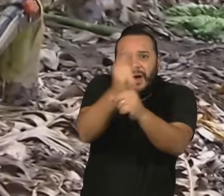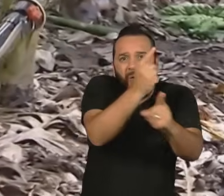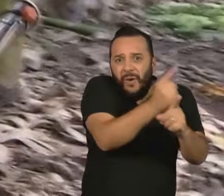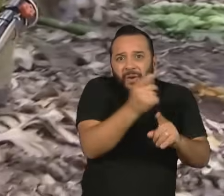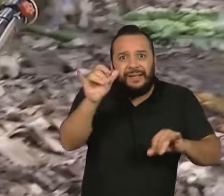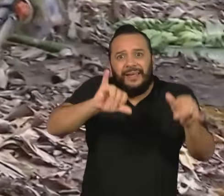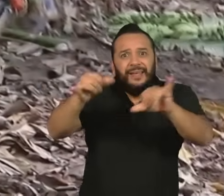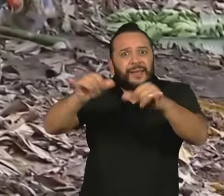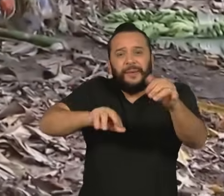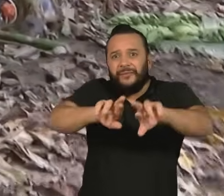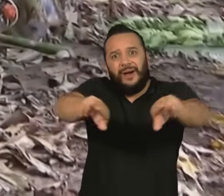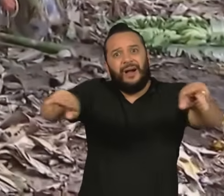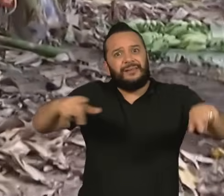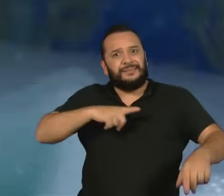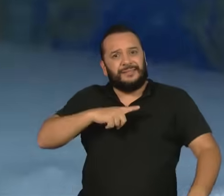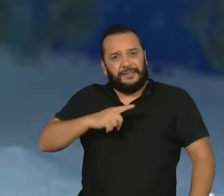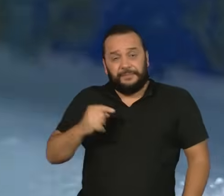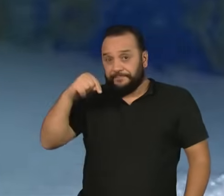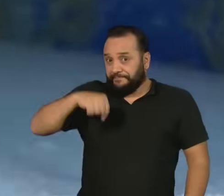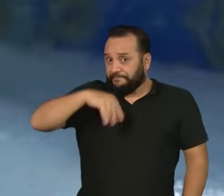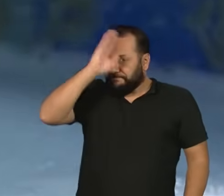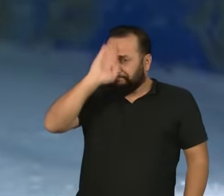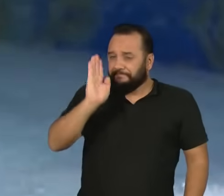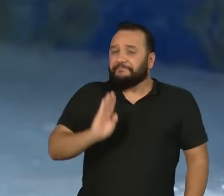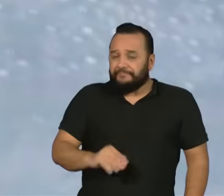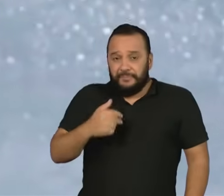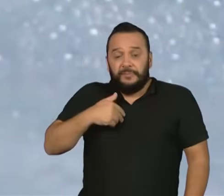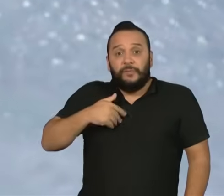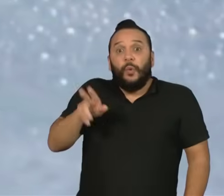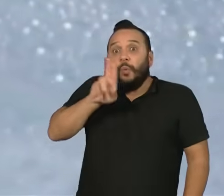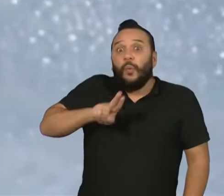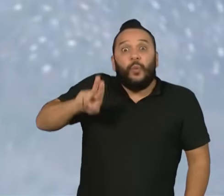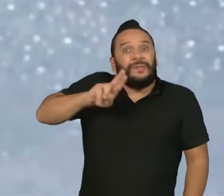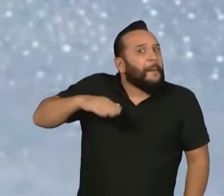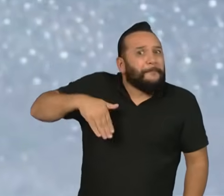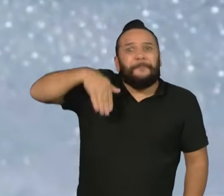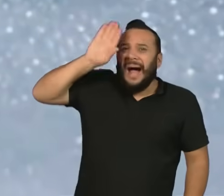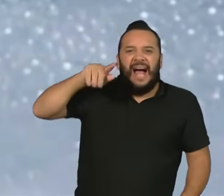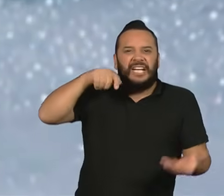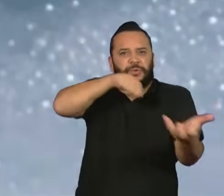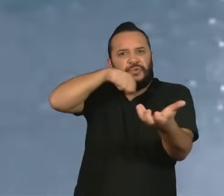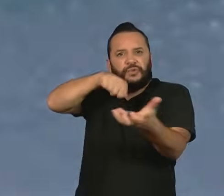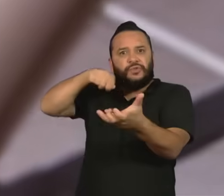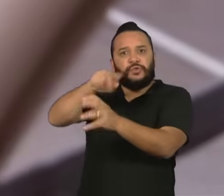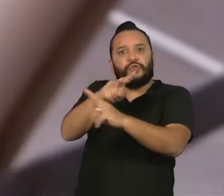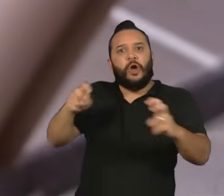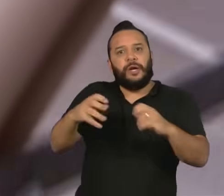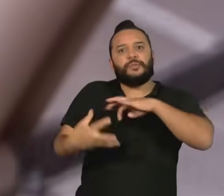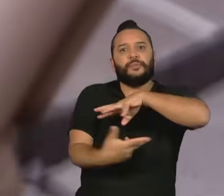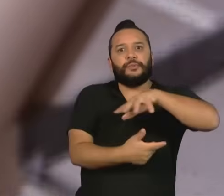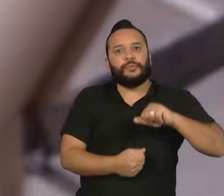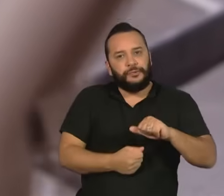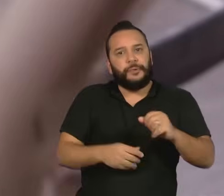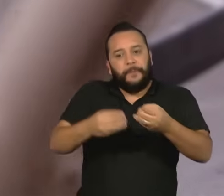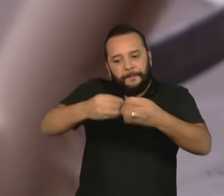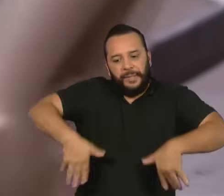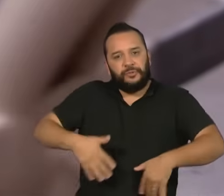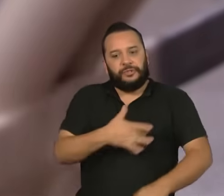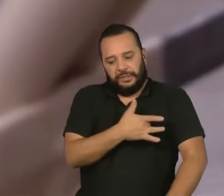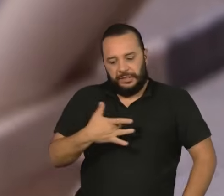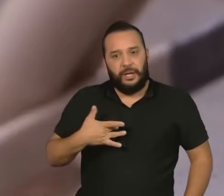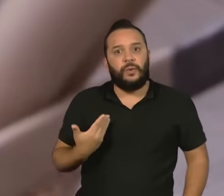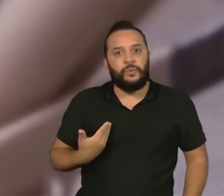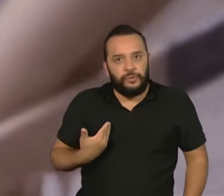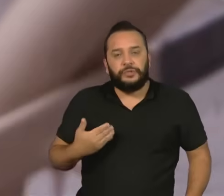O Brasil é um dos maiores consumidores de pesticidas do mundo. Os prejuízos vão de problemas de saúde nas